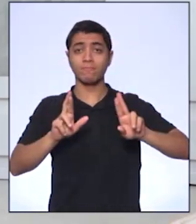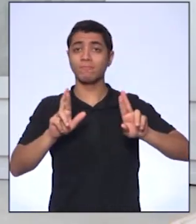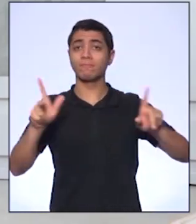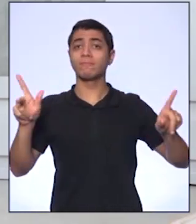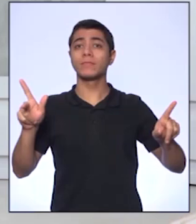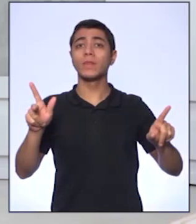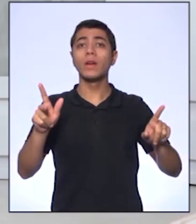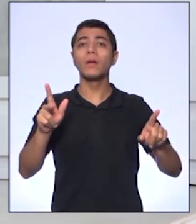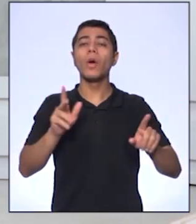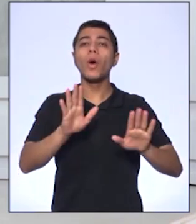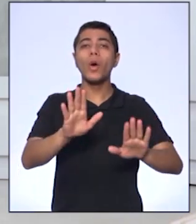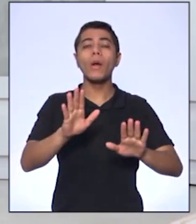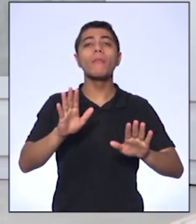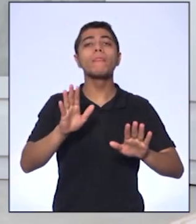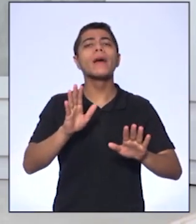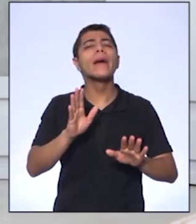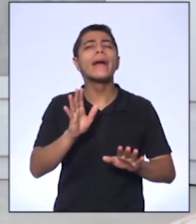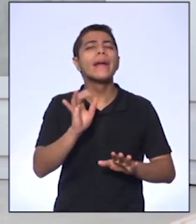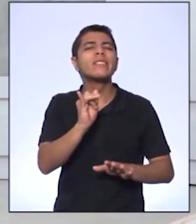eu escolhesse